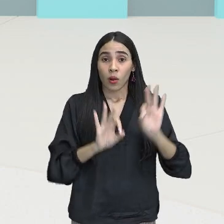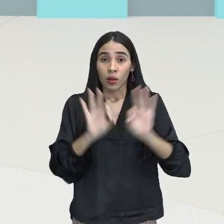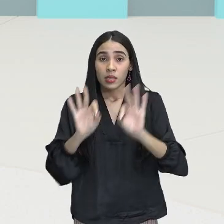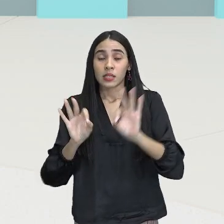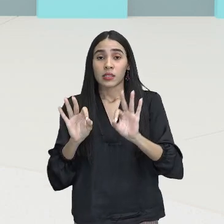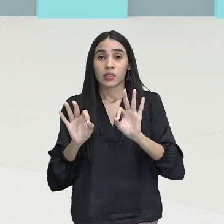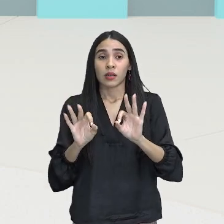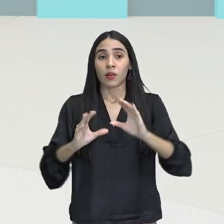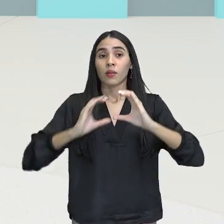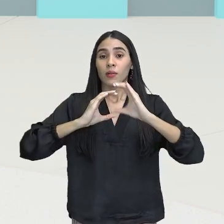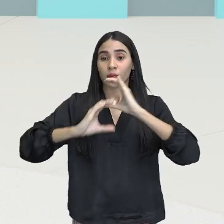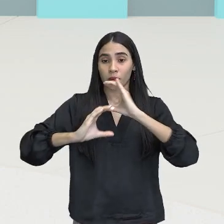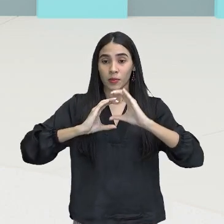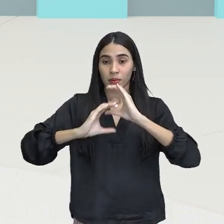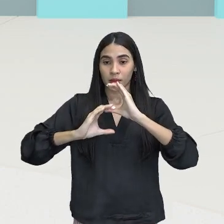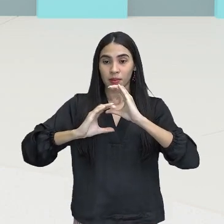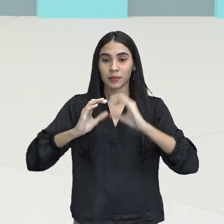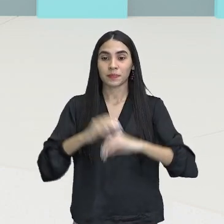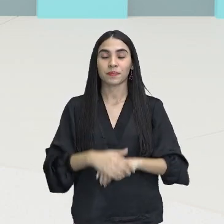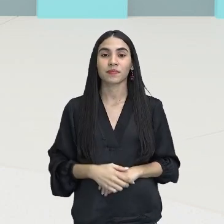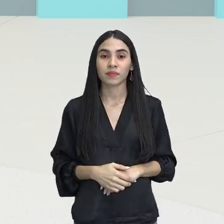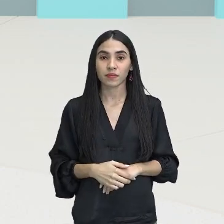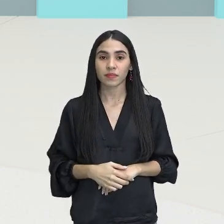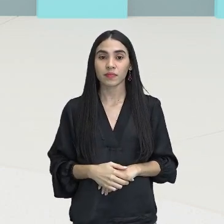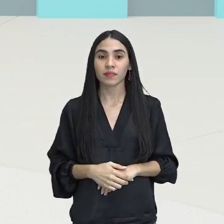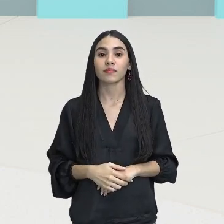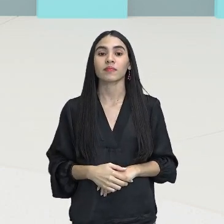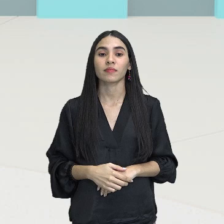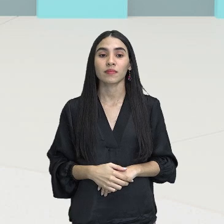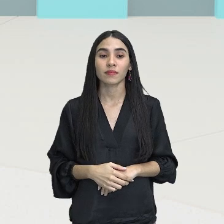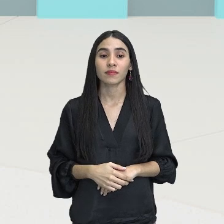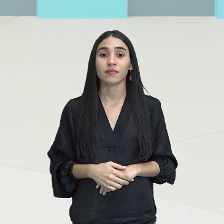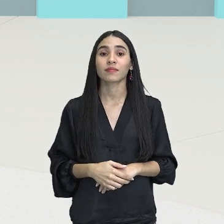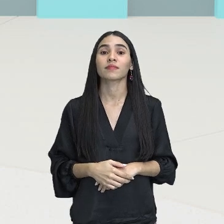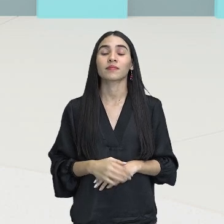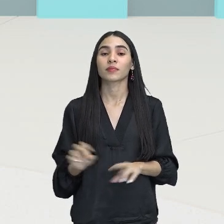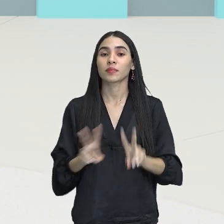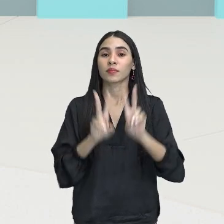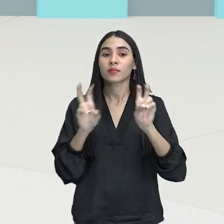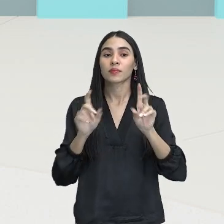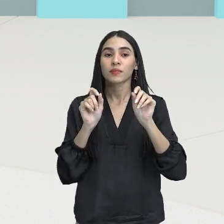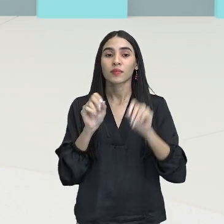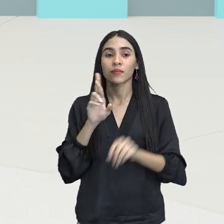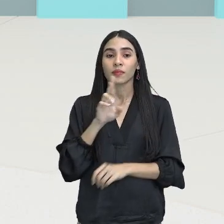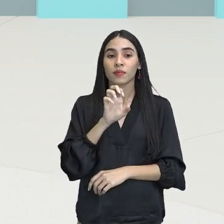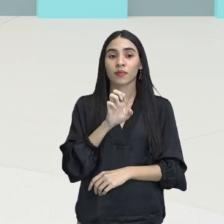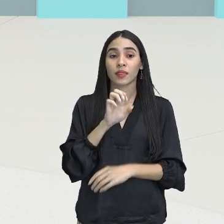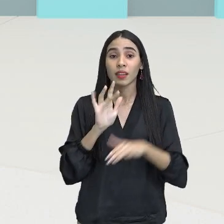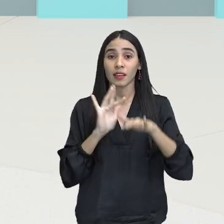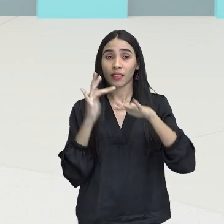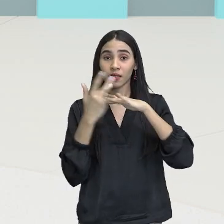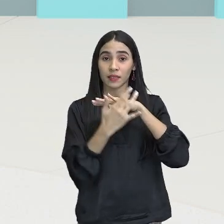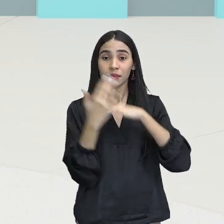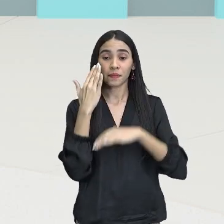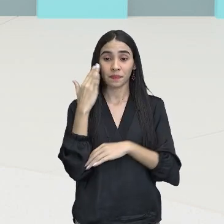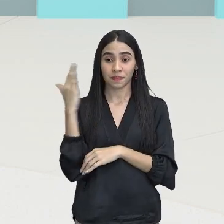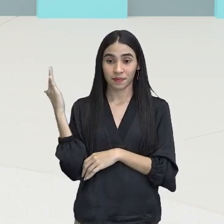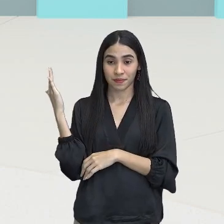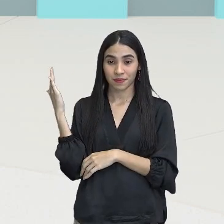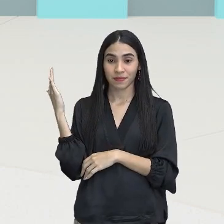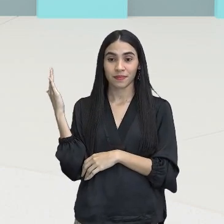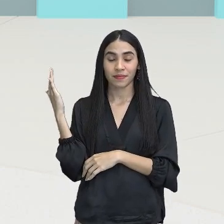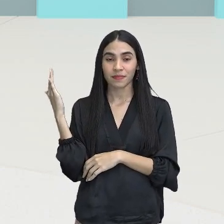a comunicação. E aqui entramos o quê? Nas nossas redes. Então, as